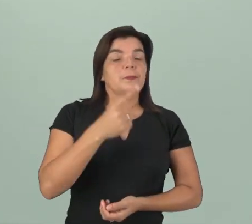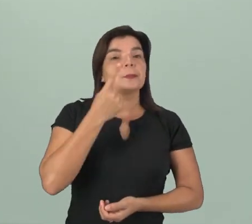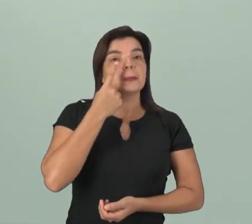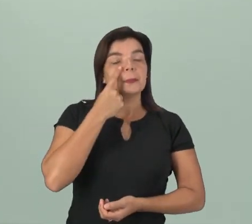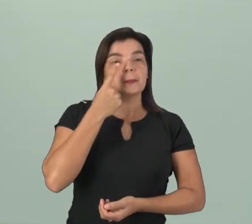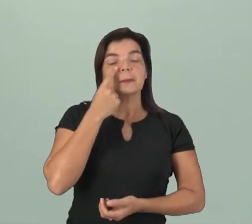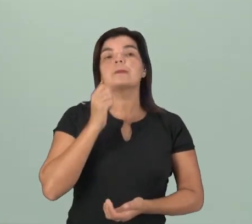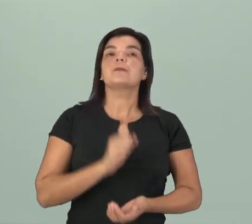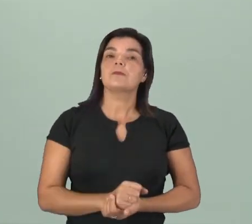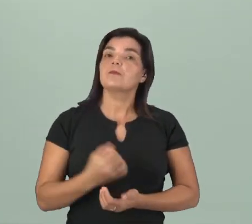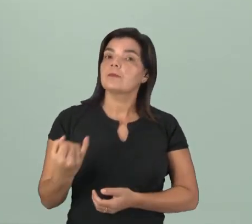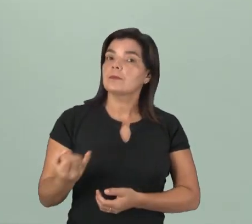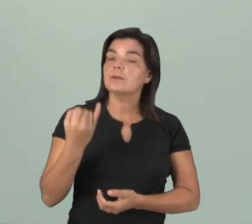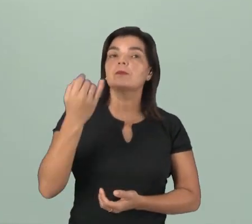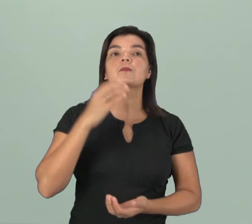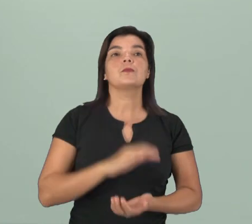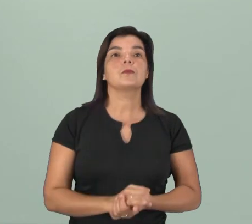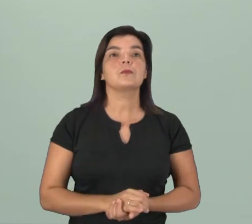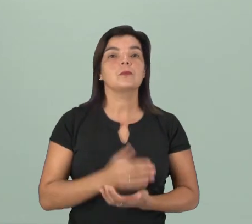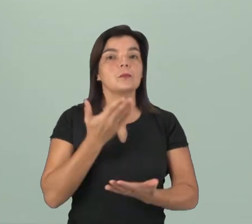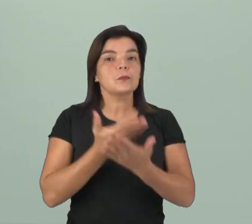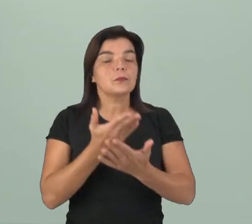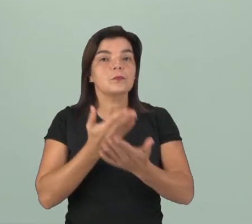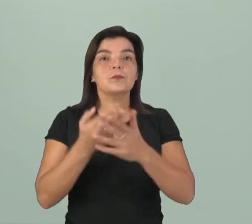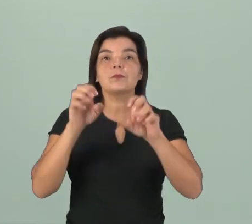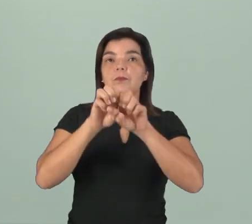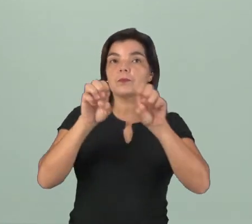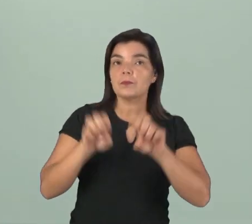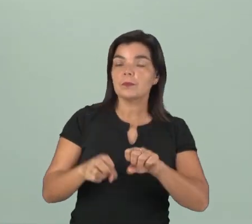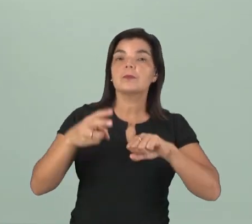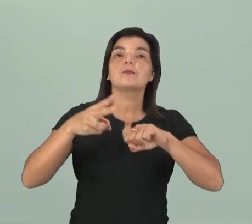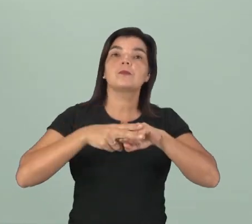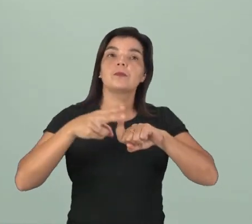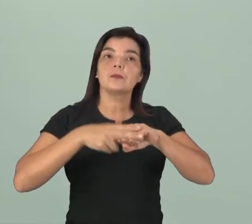podem observar, né? É muito importante estudar essas estruturas